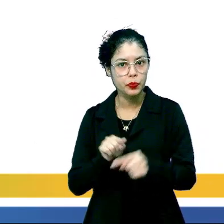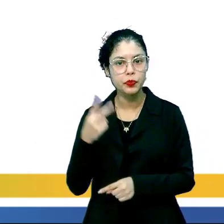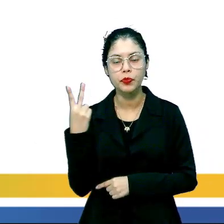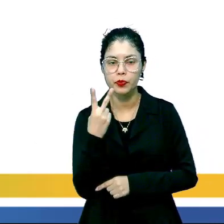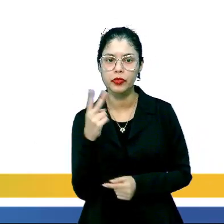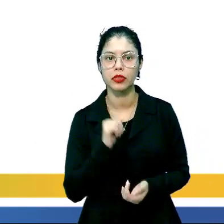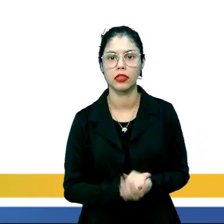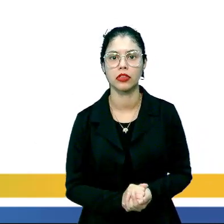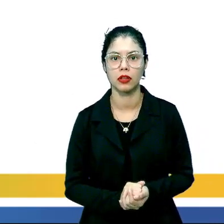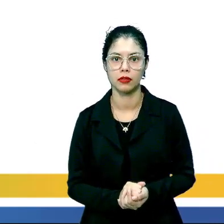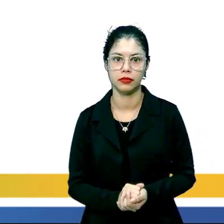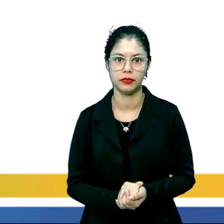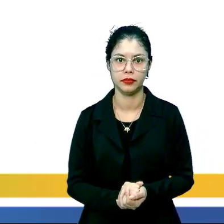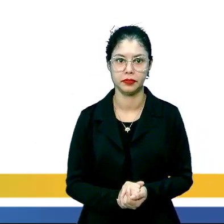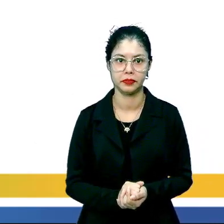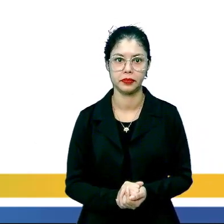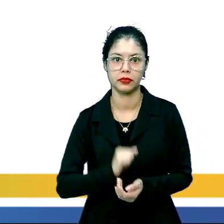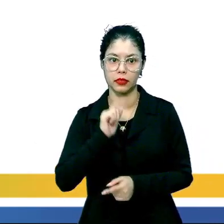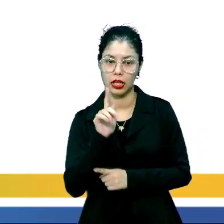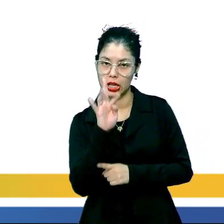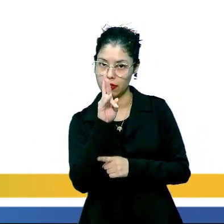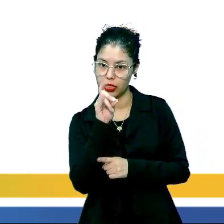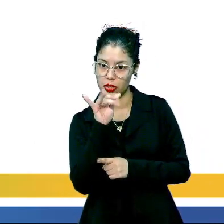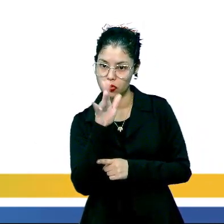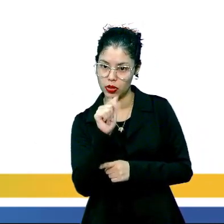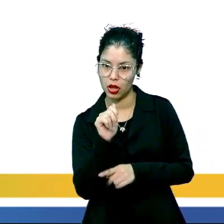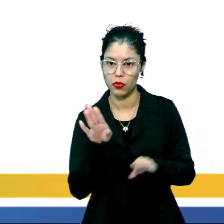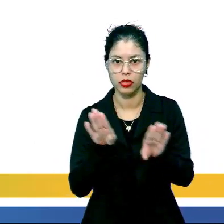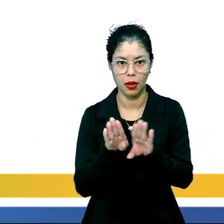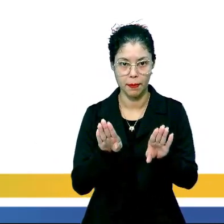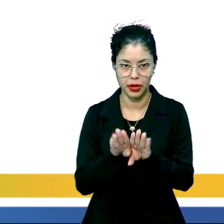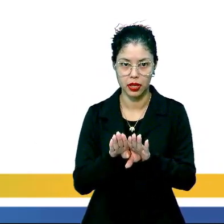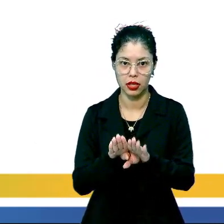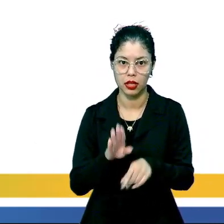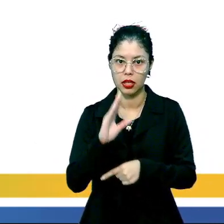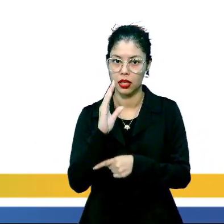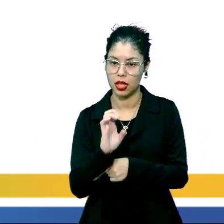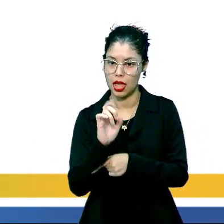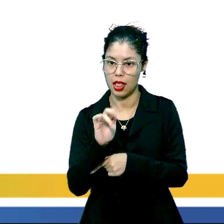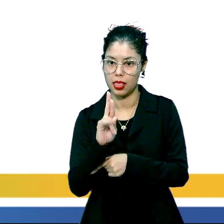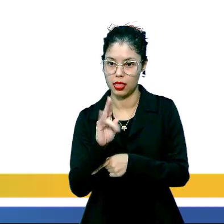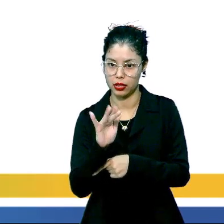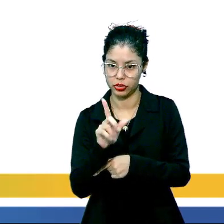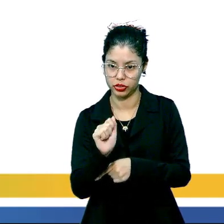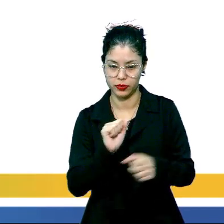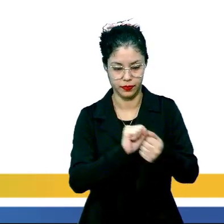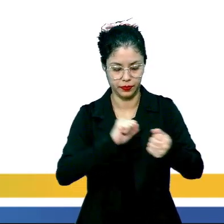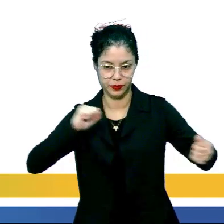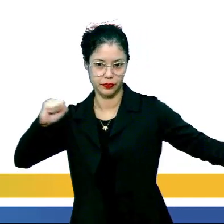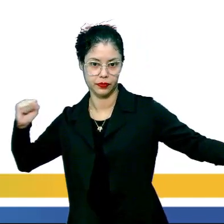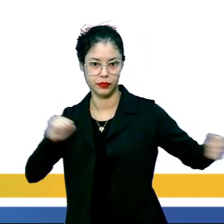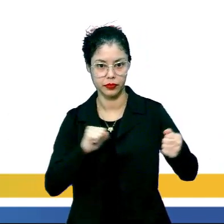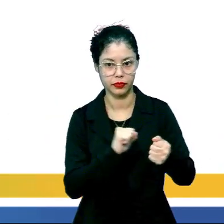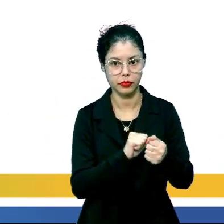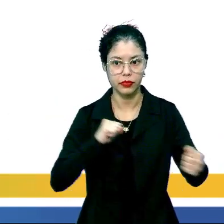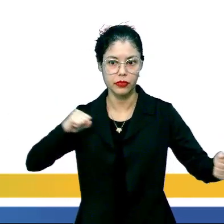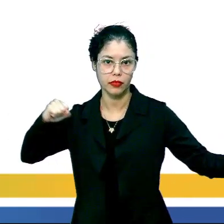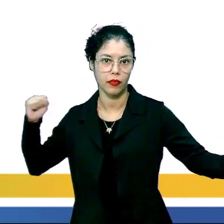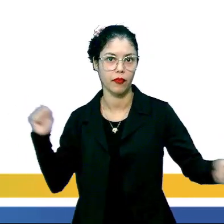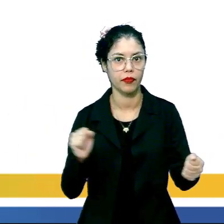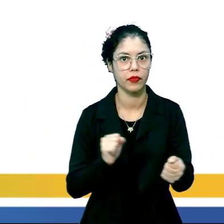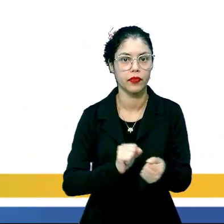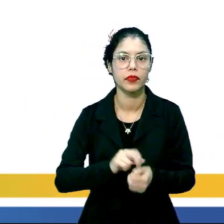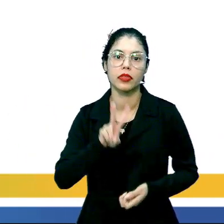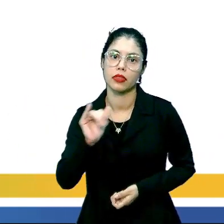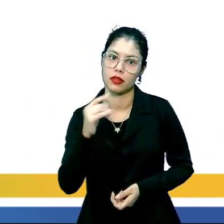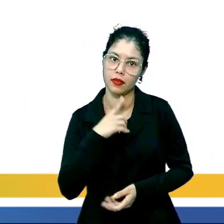duas: potencial gravitacional e a potencial elástica. Então, o próprio nome já está dizendo, né?